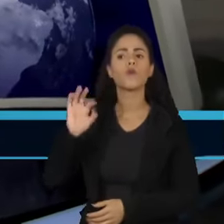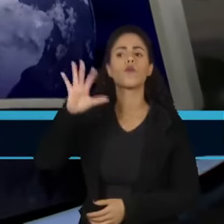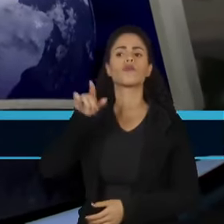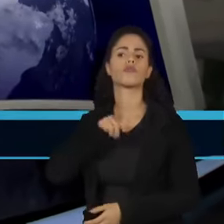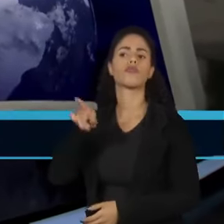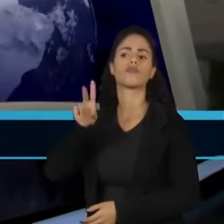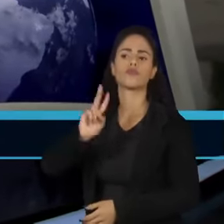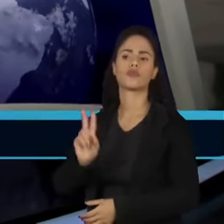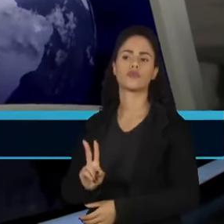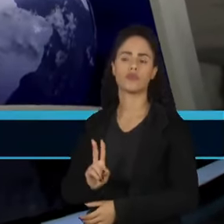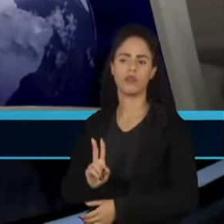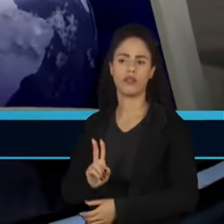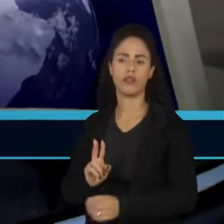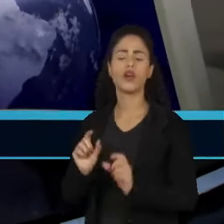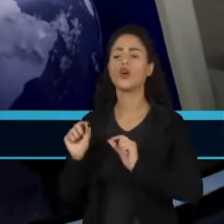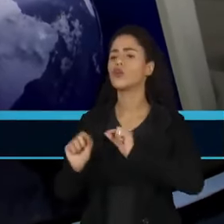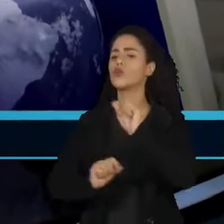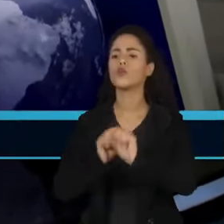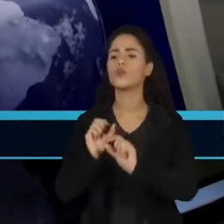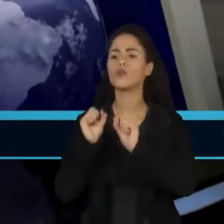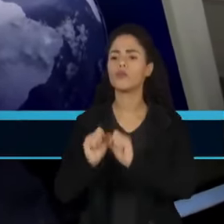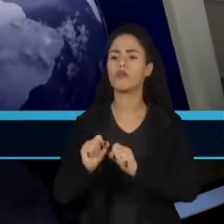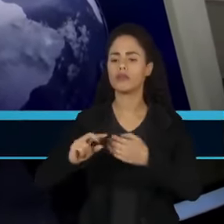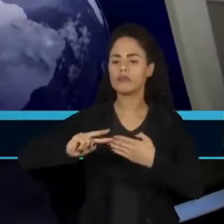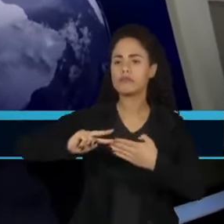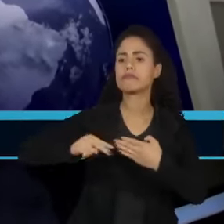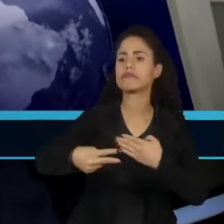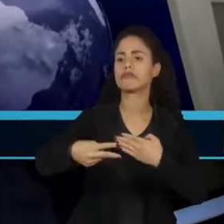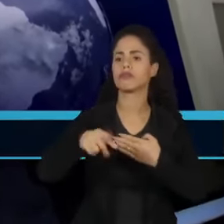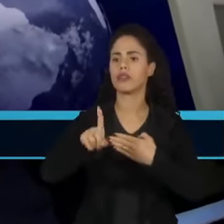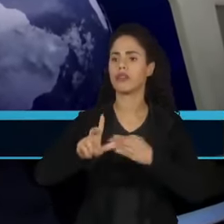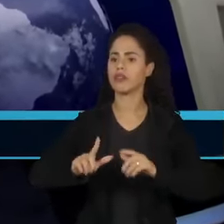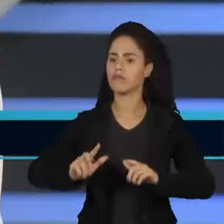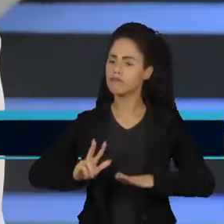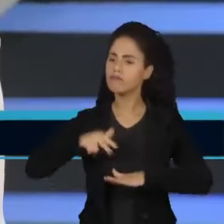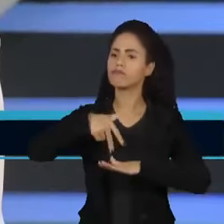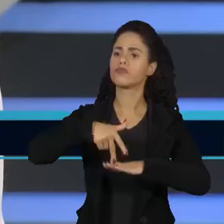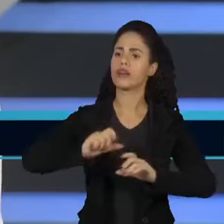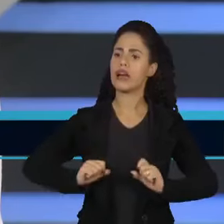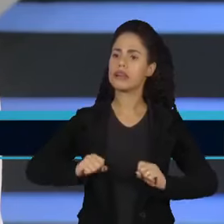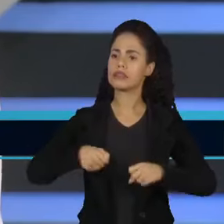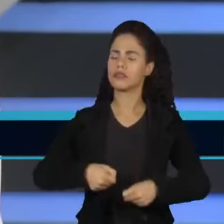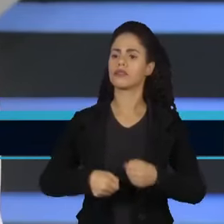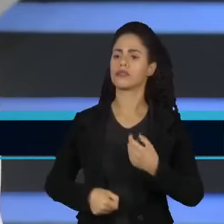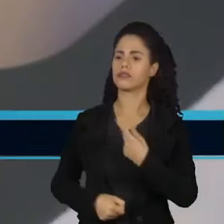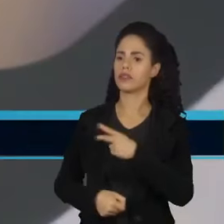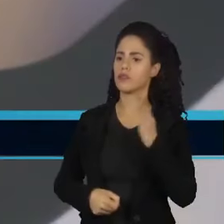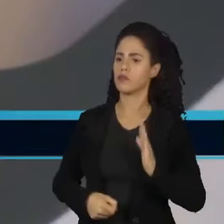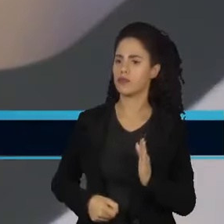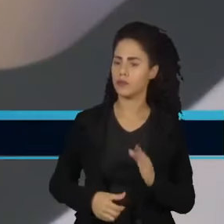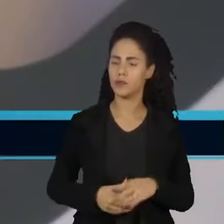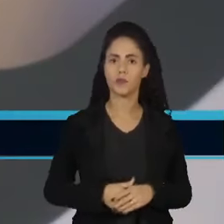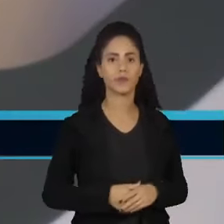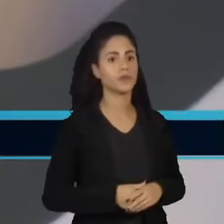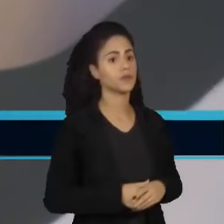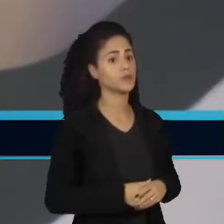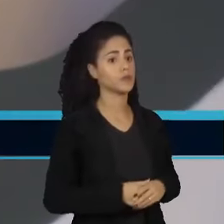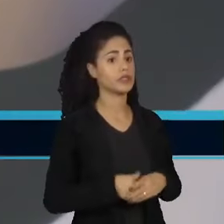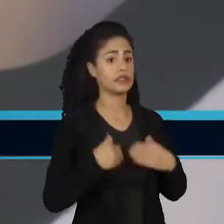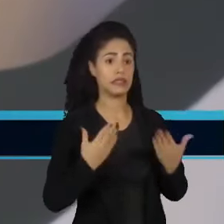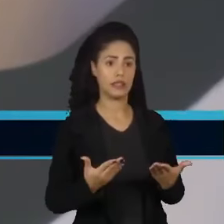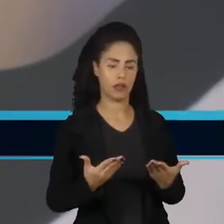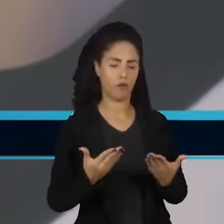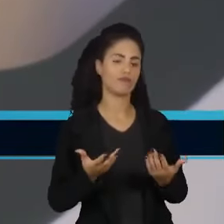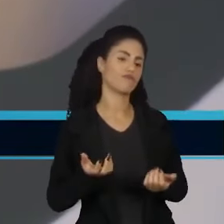na Venezuela e quais podem ser as consequências dessa postura do presidente para o Brasil? Acho que, como o ministro